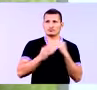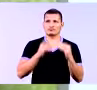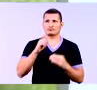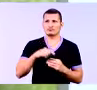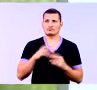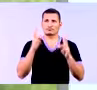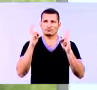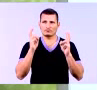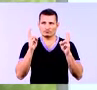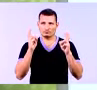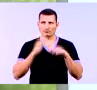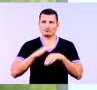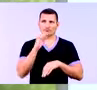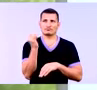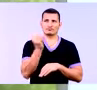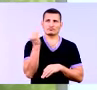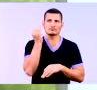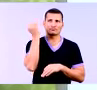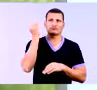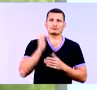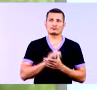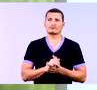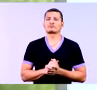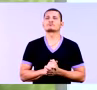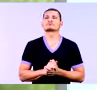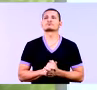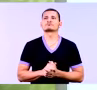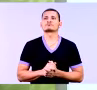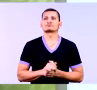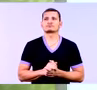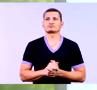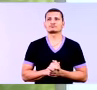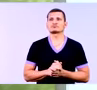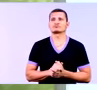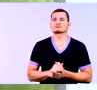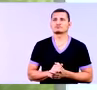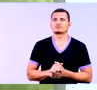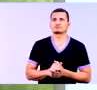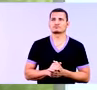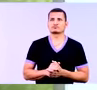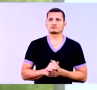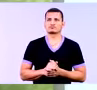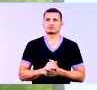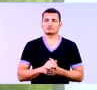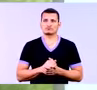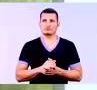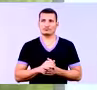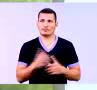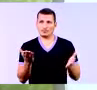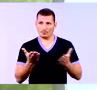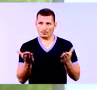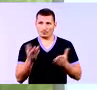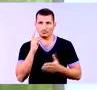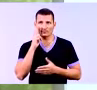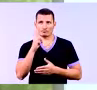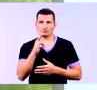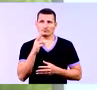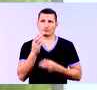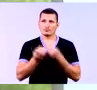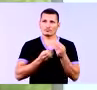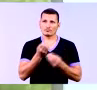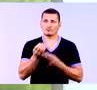o assunto mais importante e relevante. E nós vamos ver agora como tudo